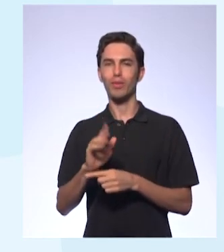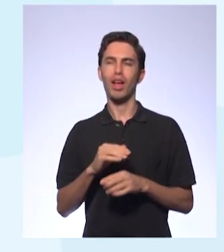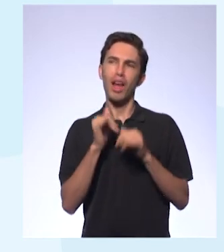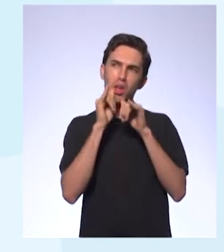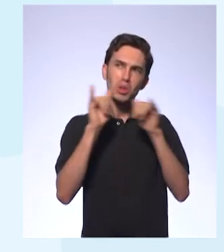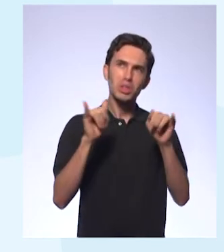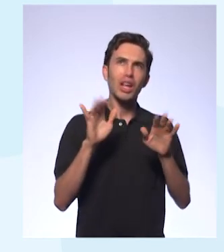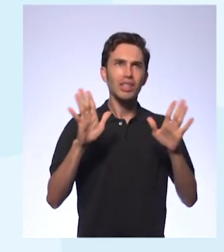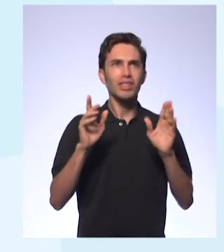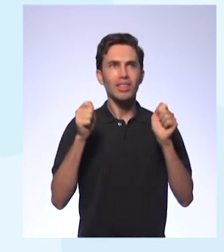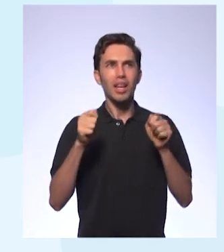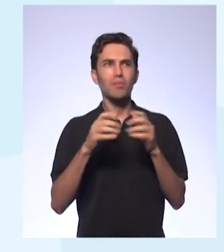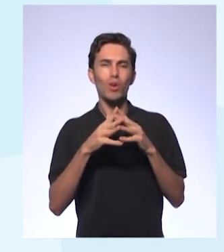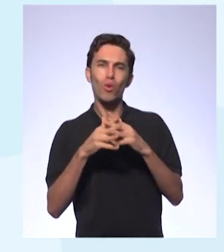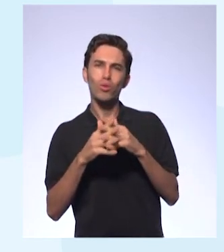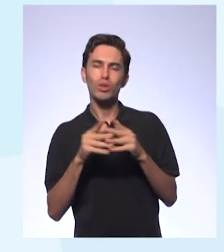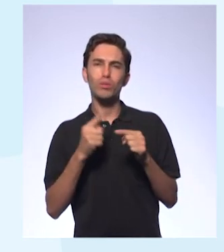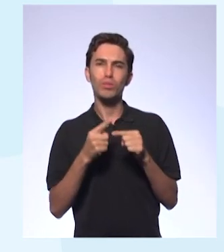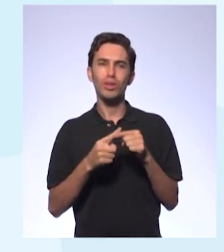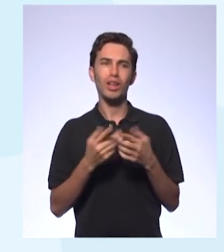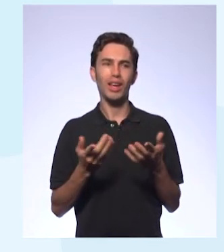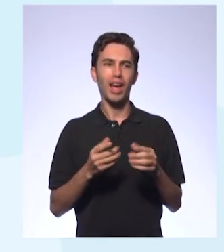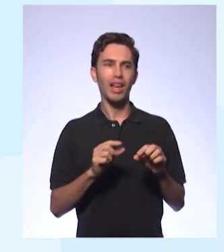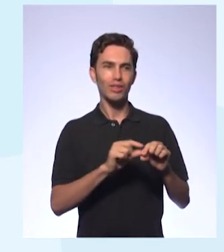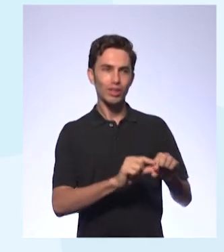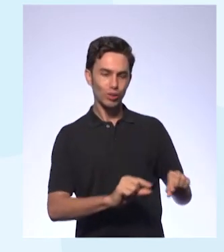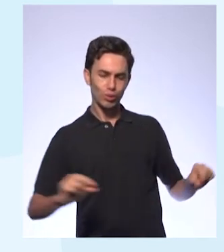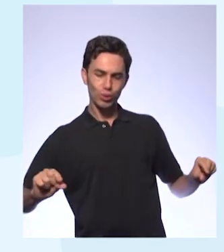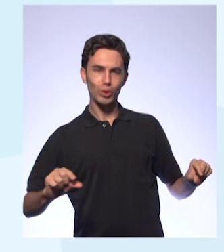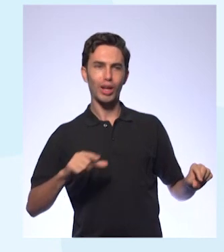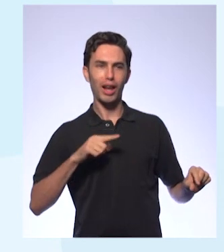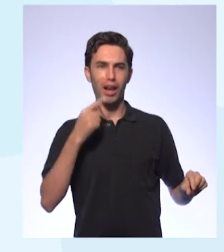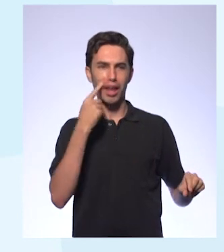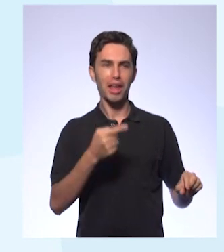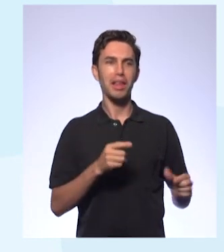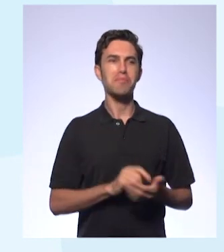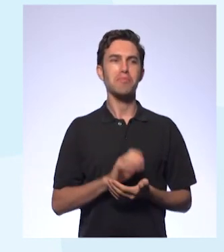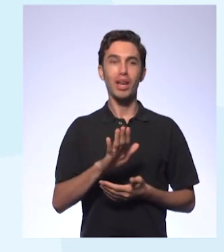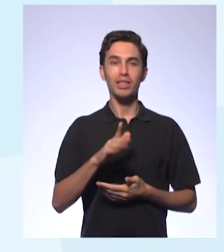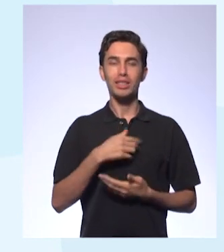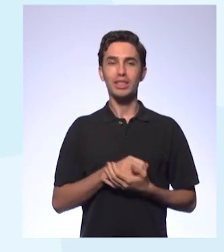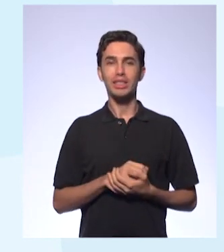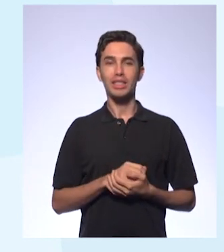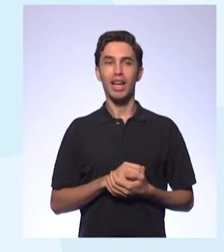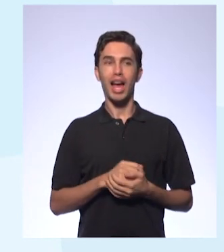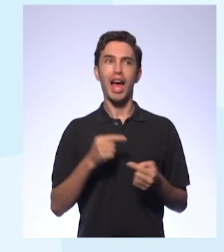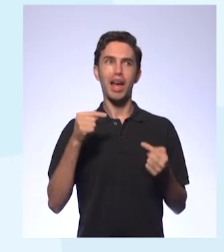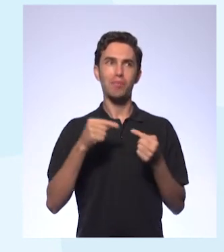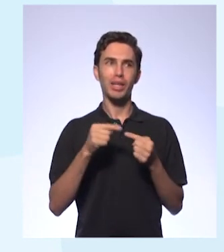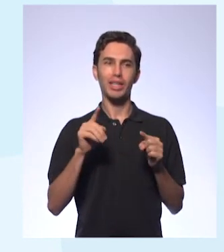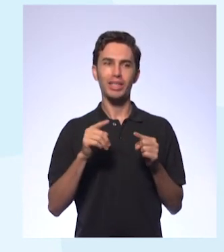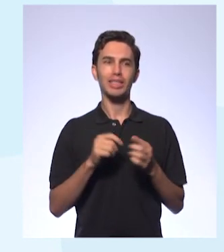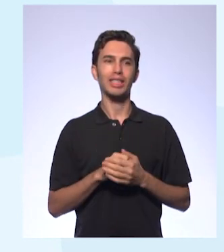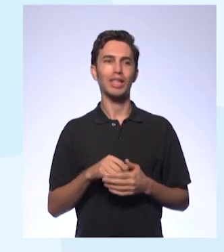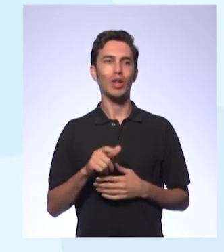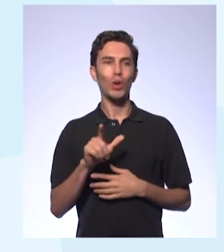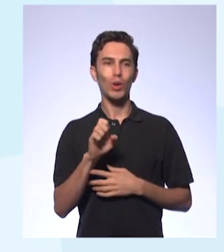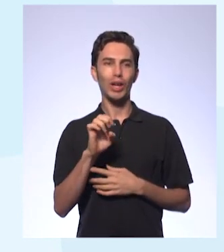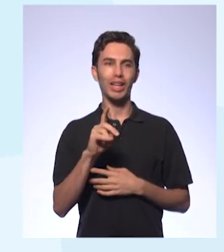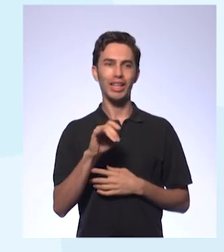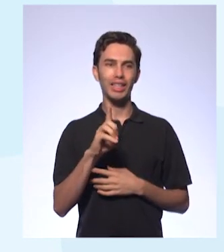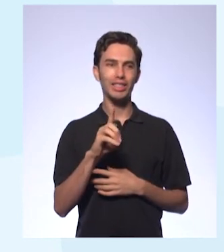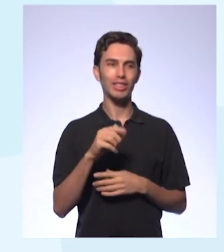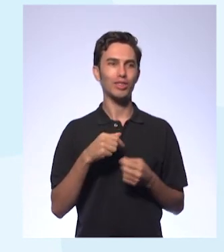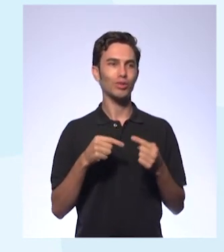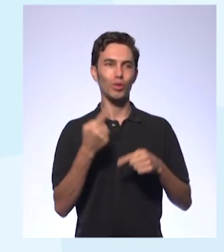para confundir, professor, por causa do lead embaixo, né? Às vezes a pessoa... Mas artigo de opinião com lead, jamais, tá, gente?